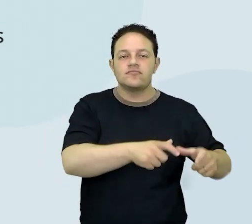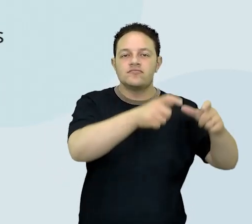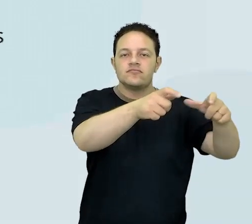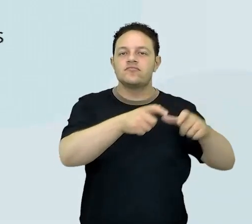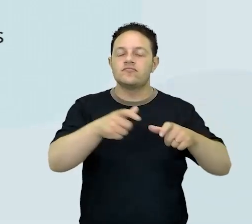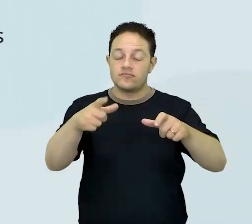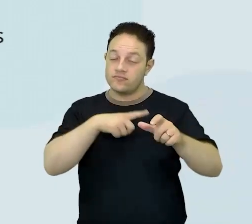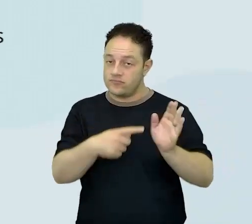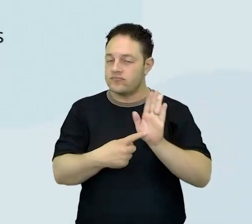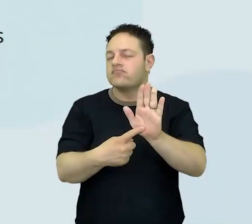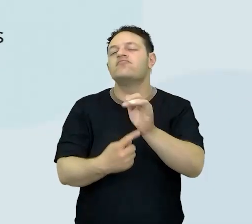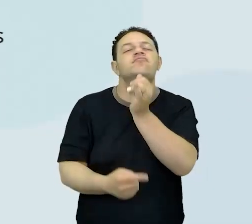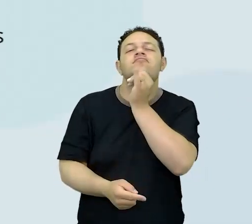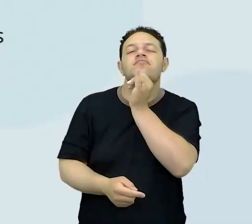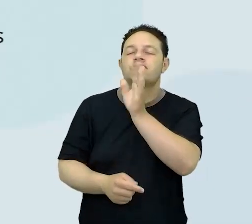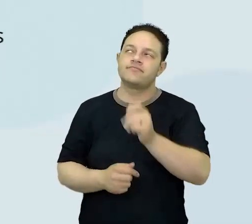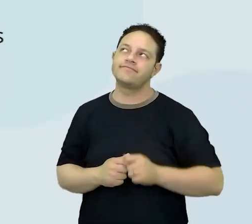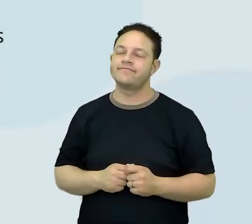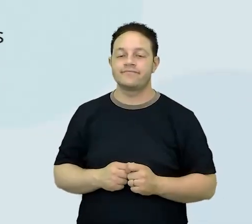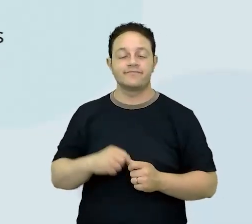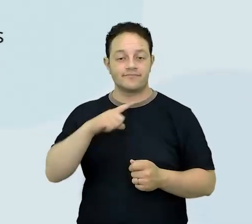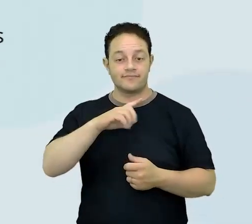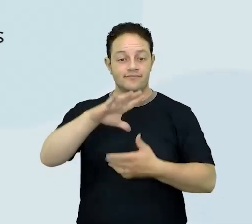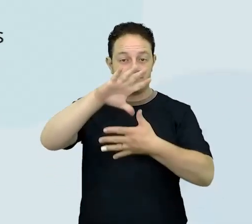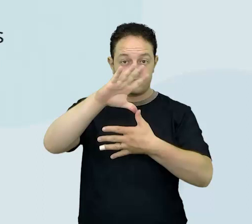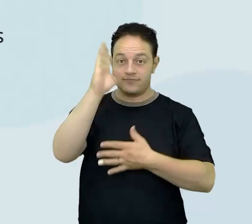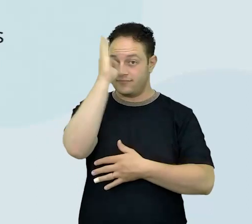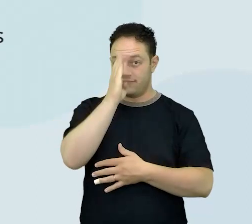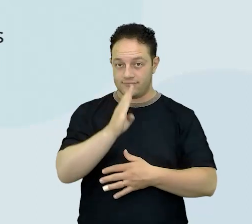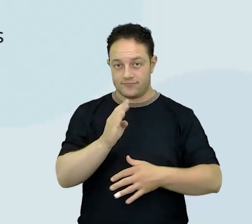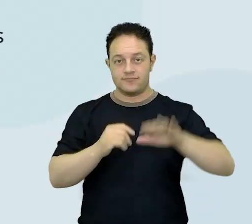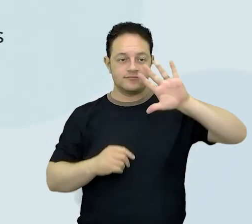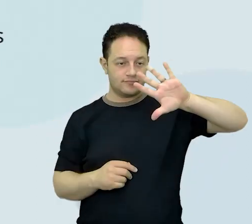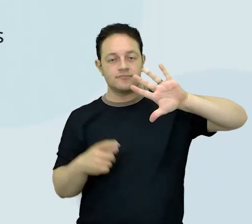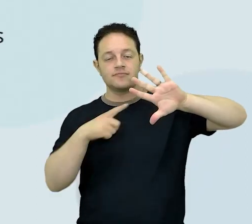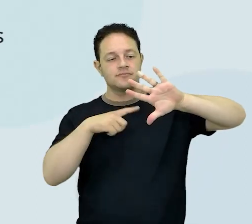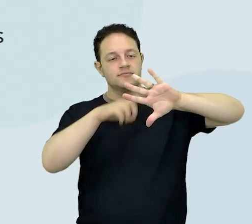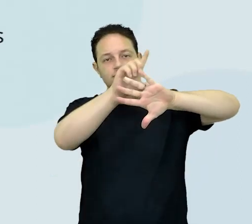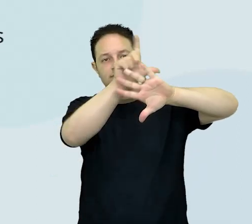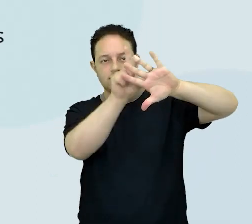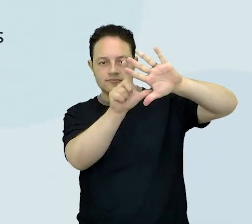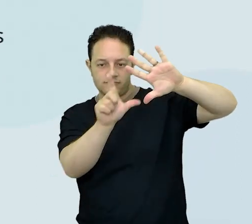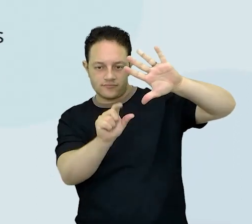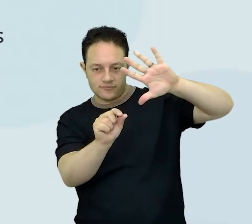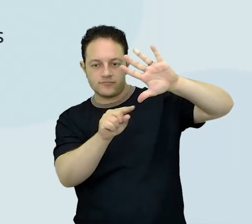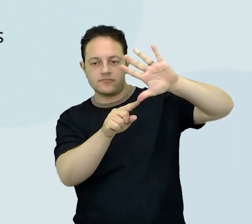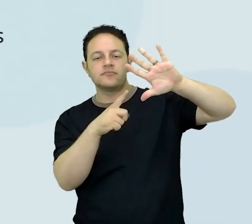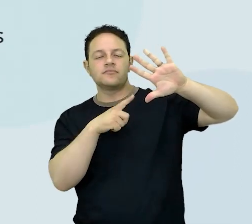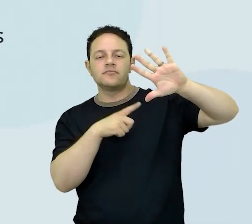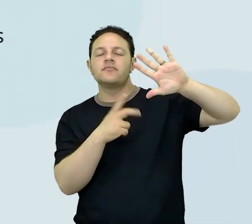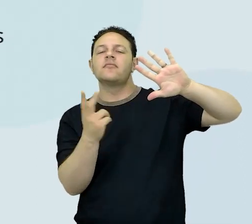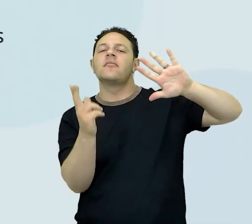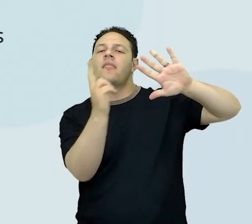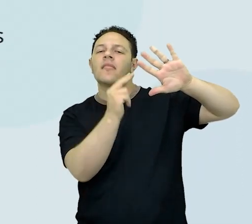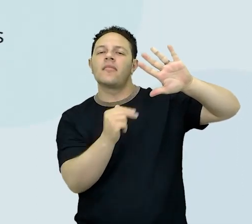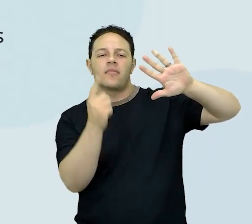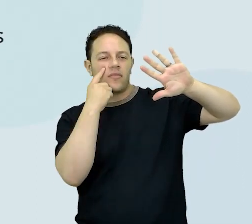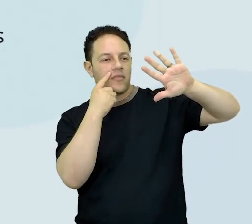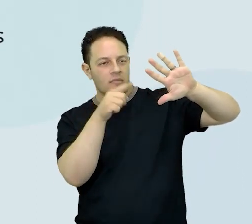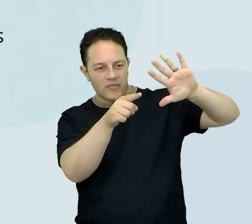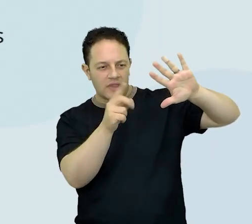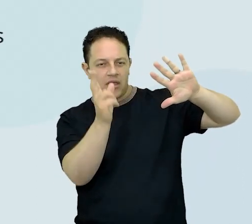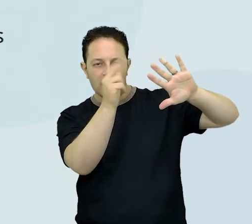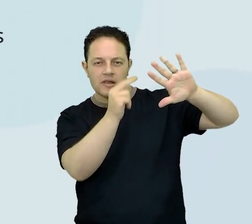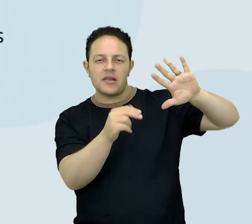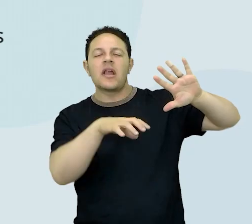determinadas regiões. Por exemplo, quando a gente vê mapas do Brasil que mostram aqueles desenhos onde a gente percebe,